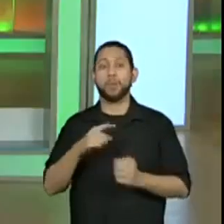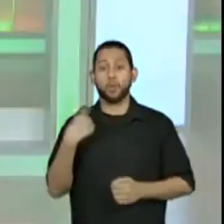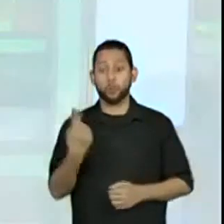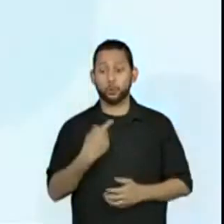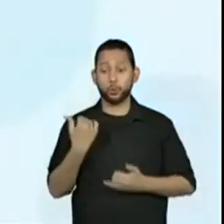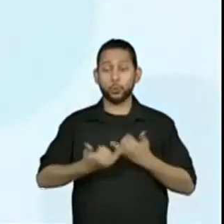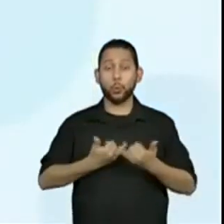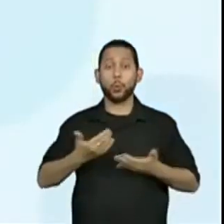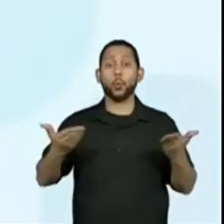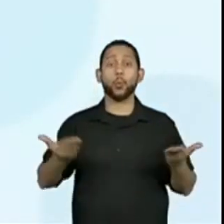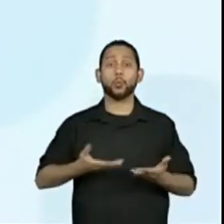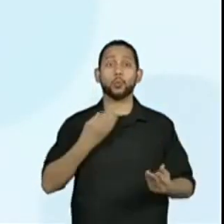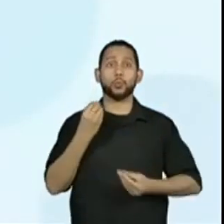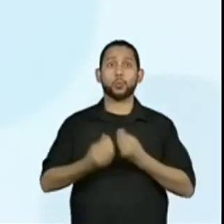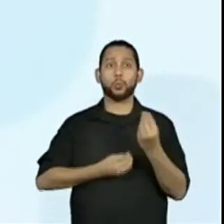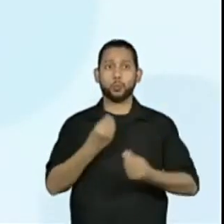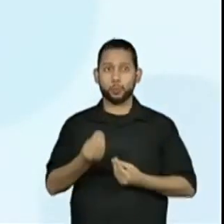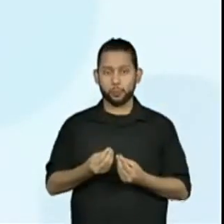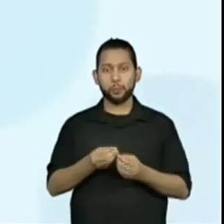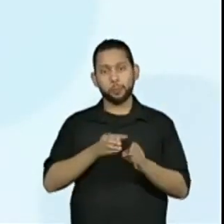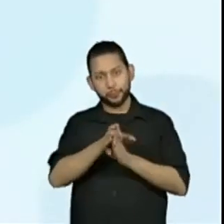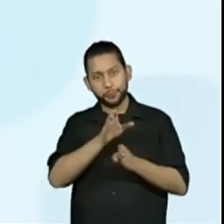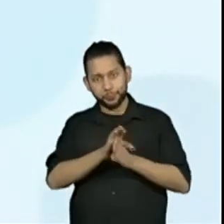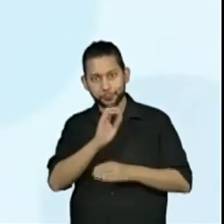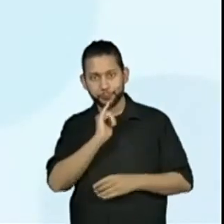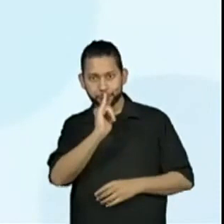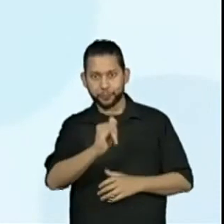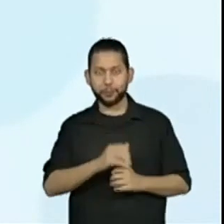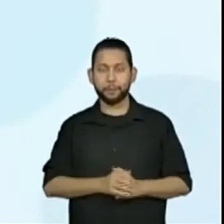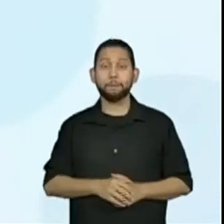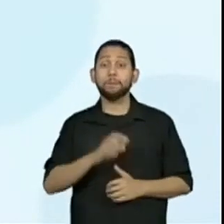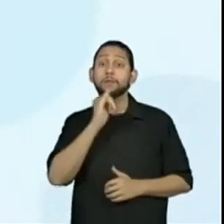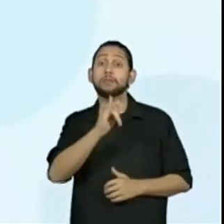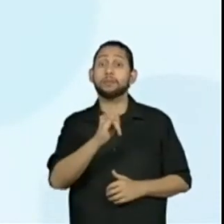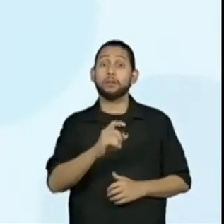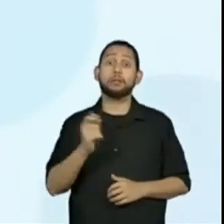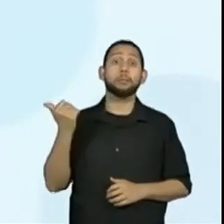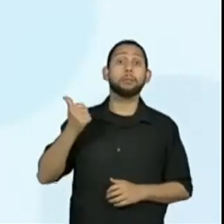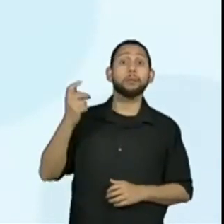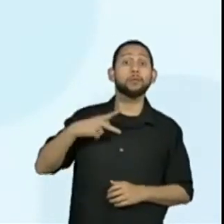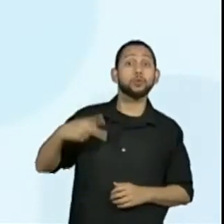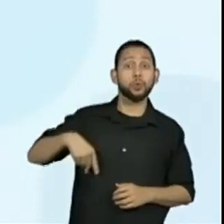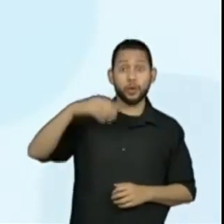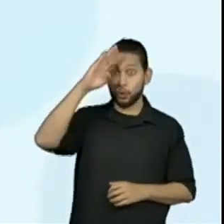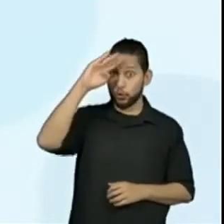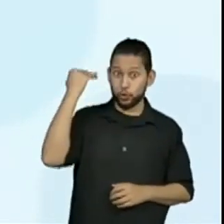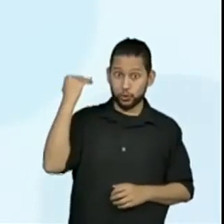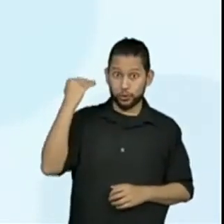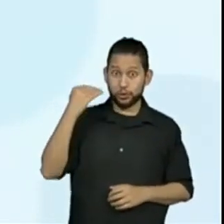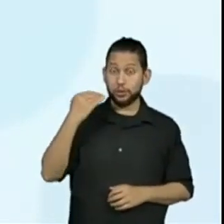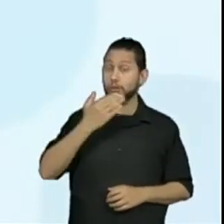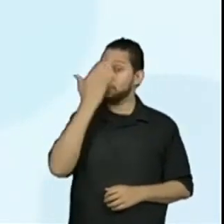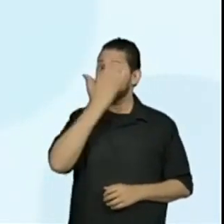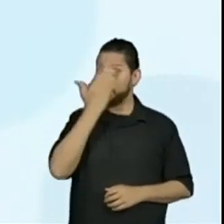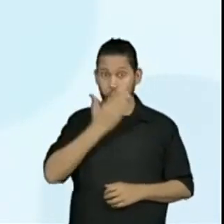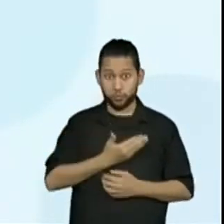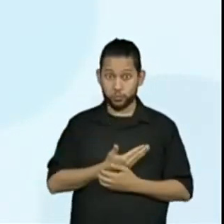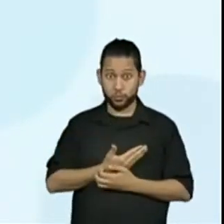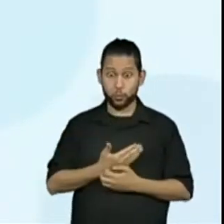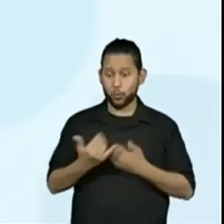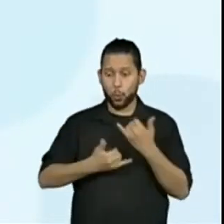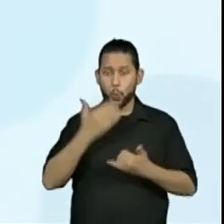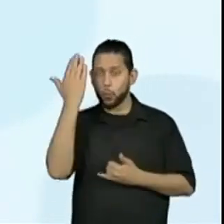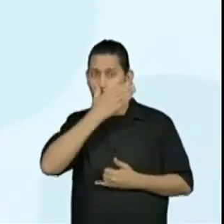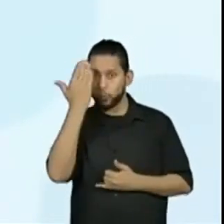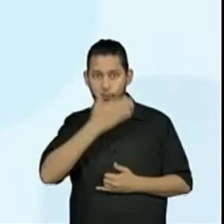jogo. Bora lá. Vamos entender como é que vai funcionar. E, ó, quero dizer para vocês que a professora Regiane não viu o jogo antes. É a primeira